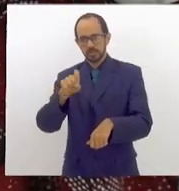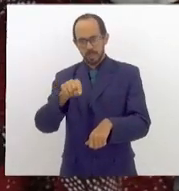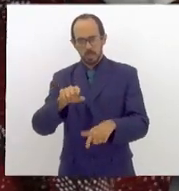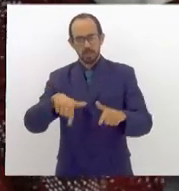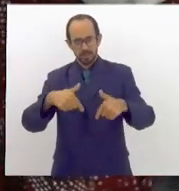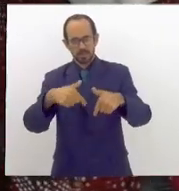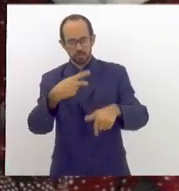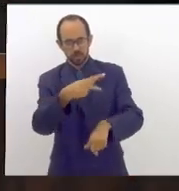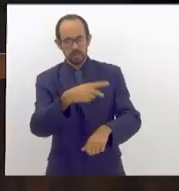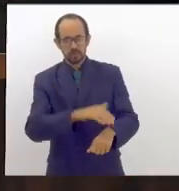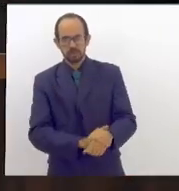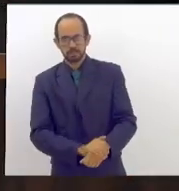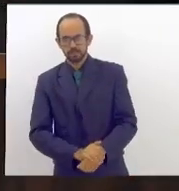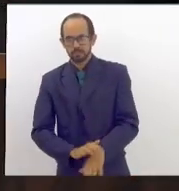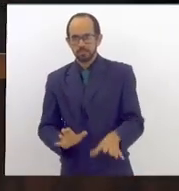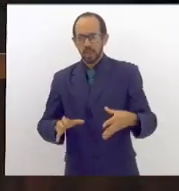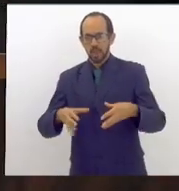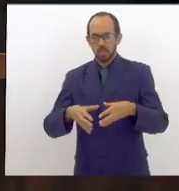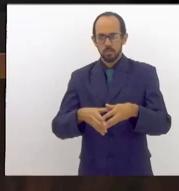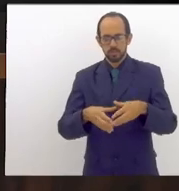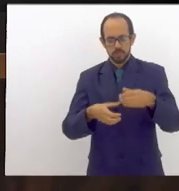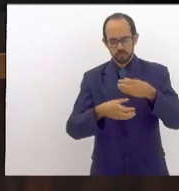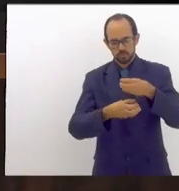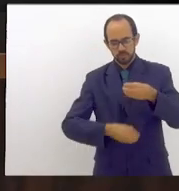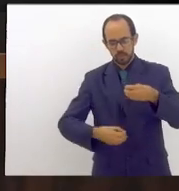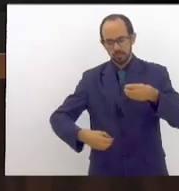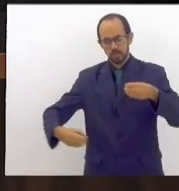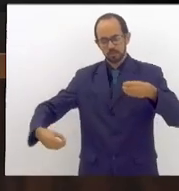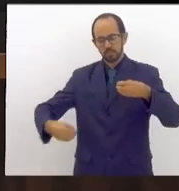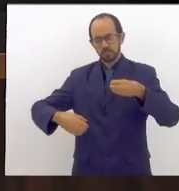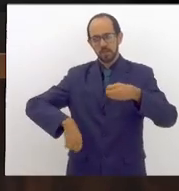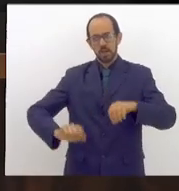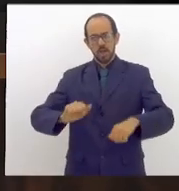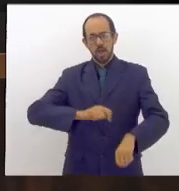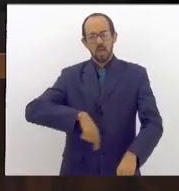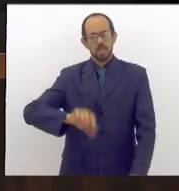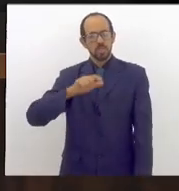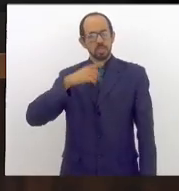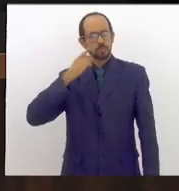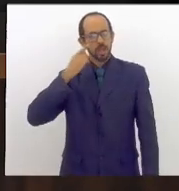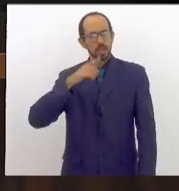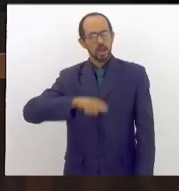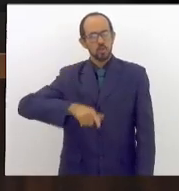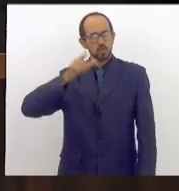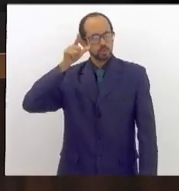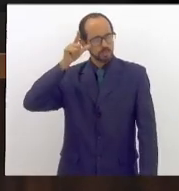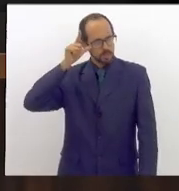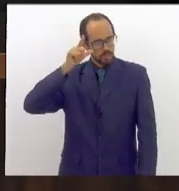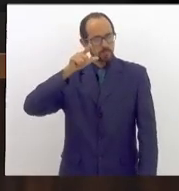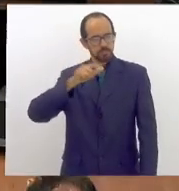Parabéns pela comissão de saneamento ambiental a rainha da Zona Oeste da Lucinha